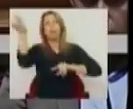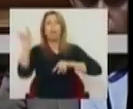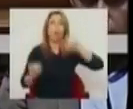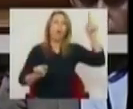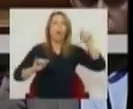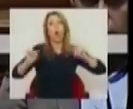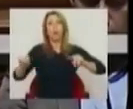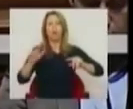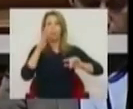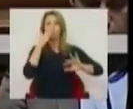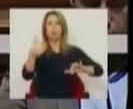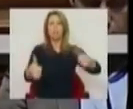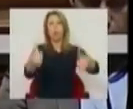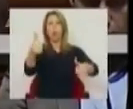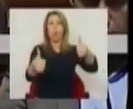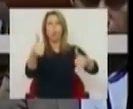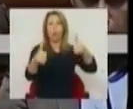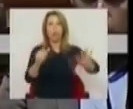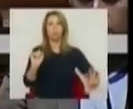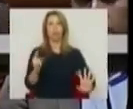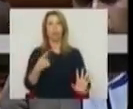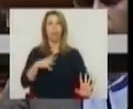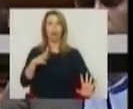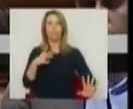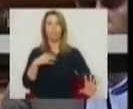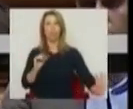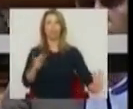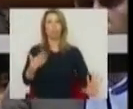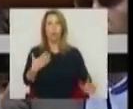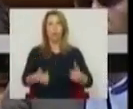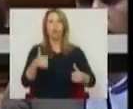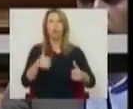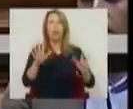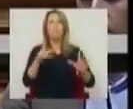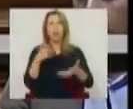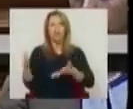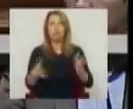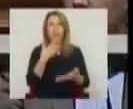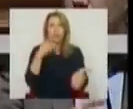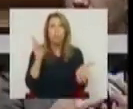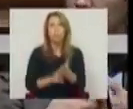de concorrência desenfreada que não tem nenhuma estratégia por trás,